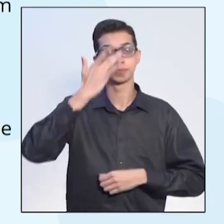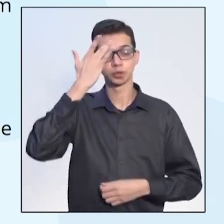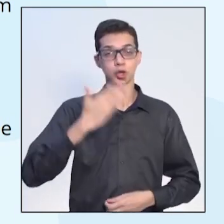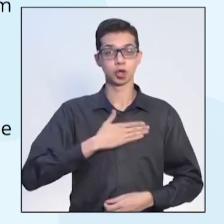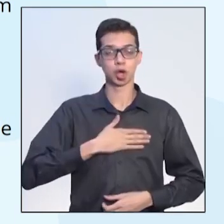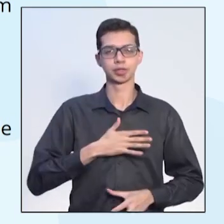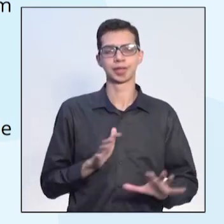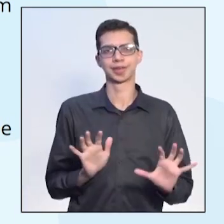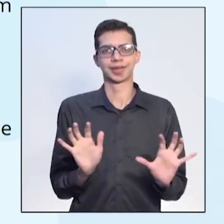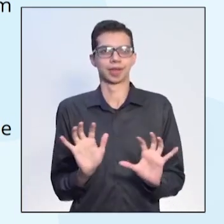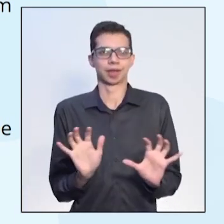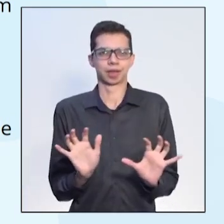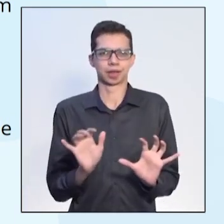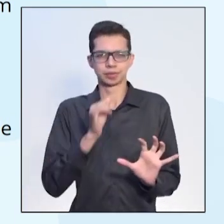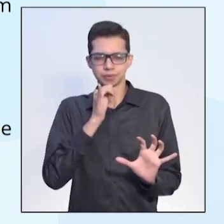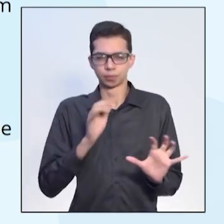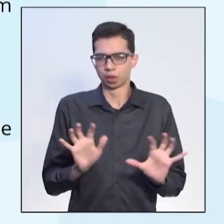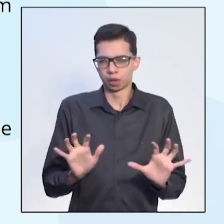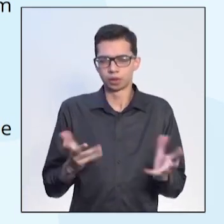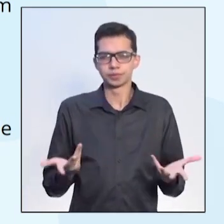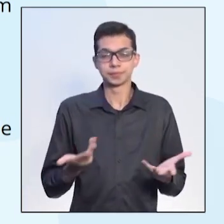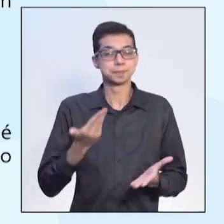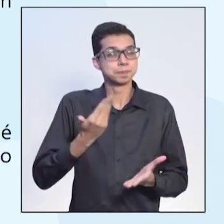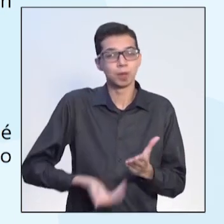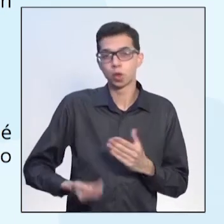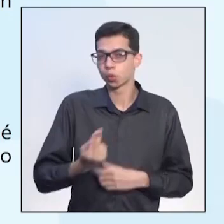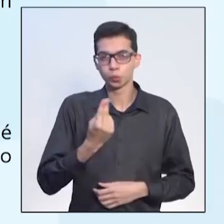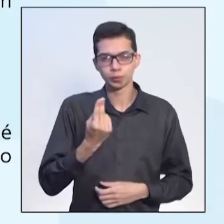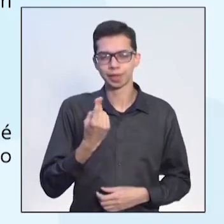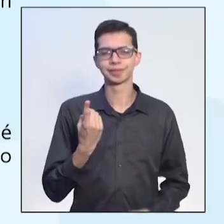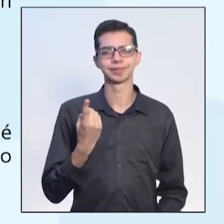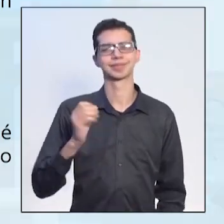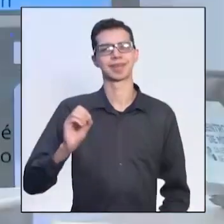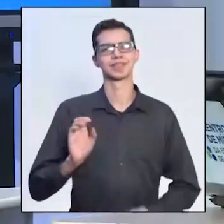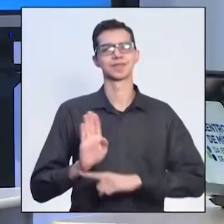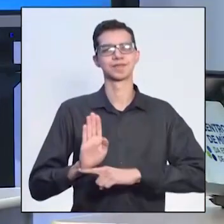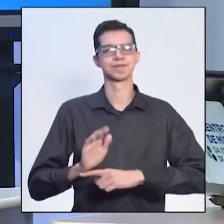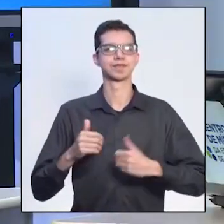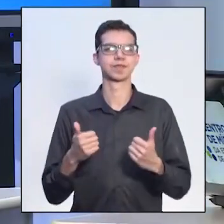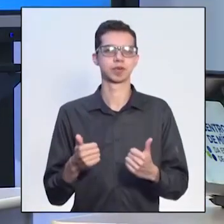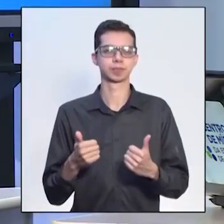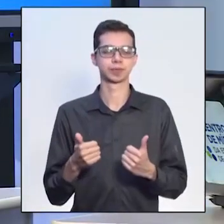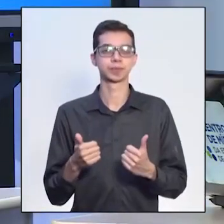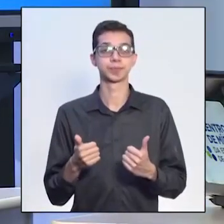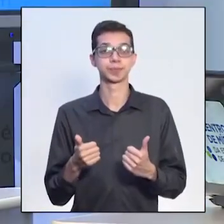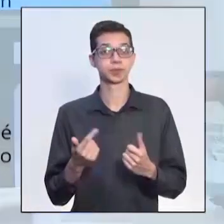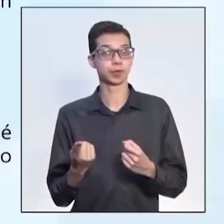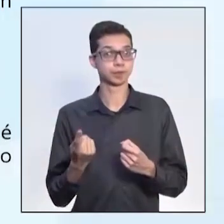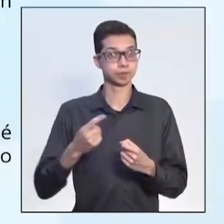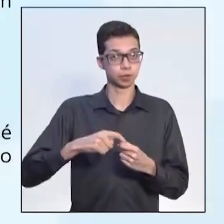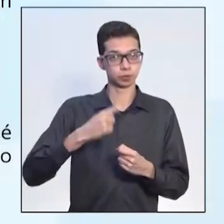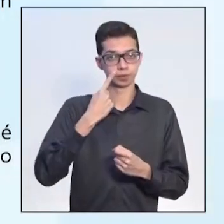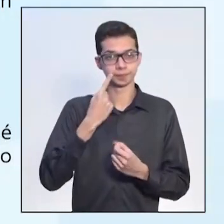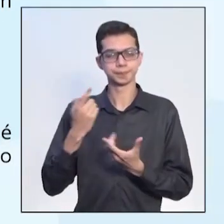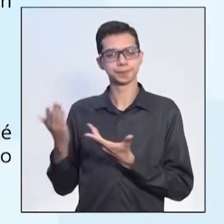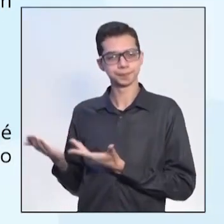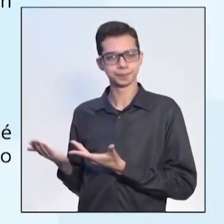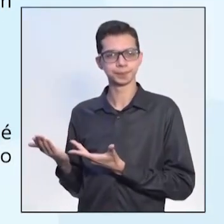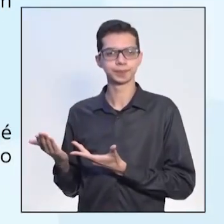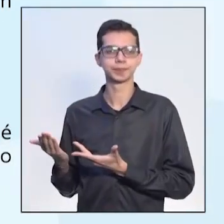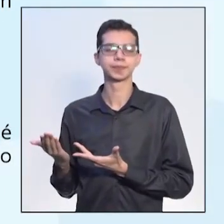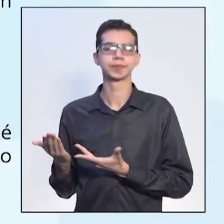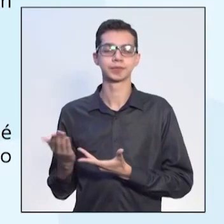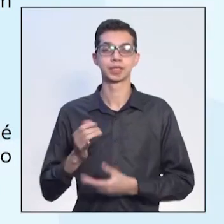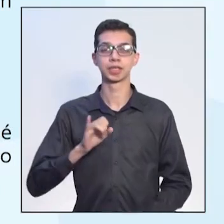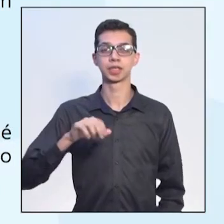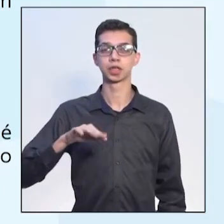qualidade. Imperdível, filme nota 10. Então, voltando aqui, introdução do filme, na tela, por favor. Introdução do